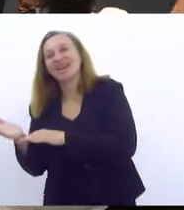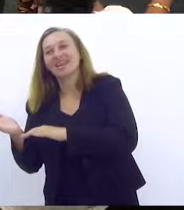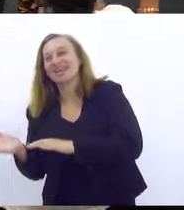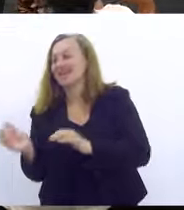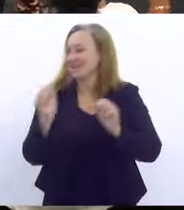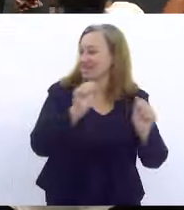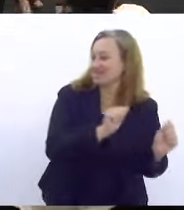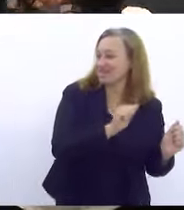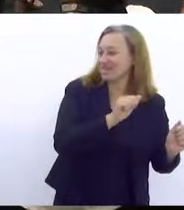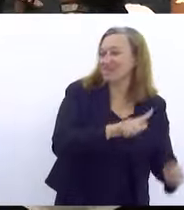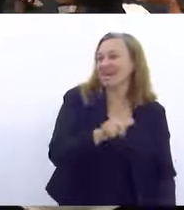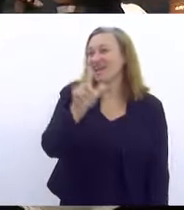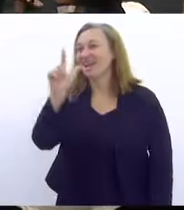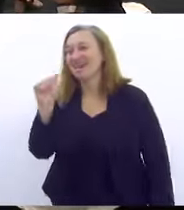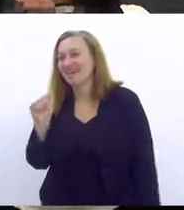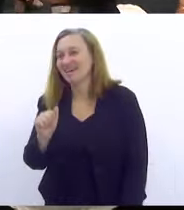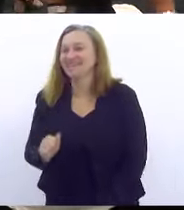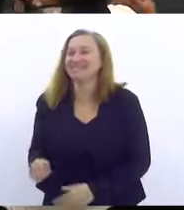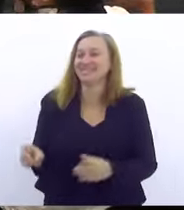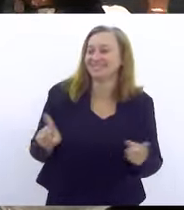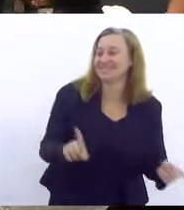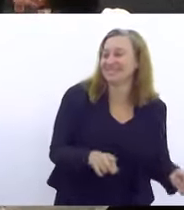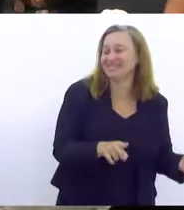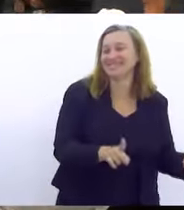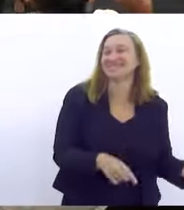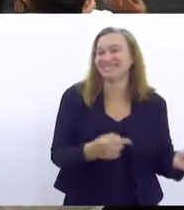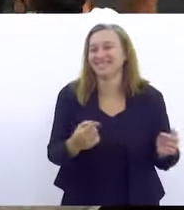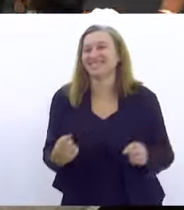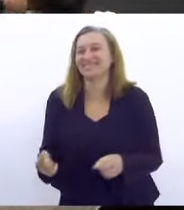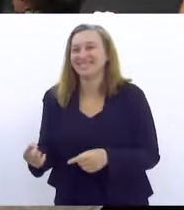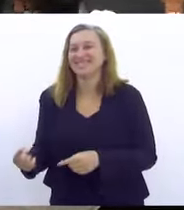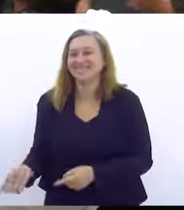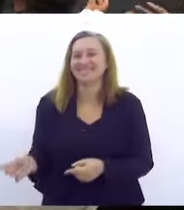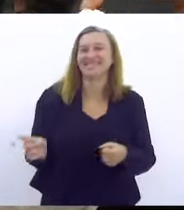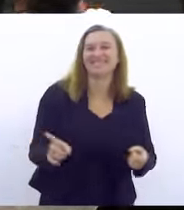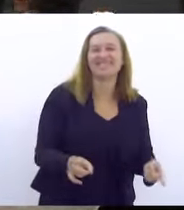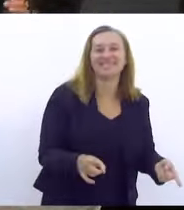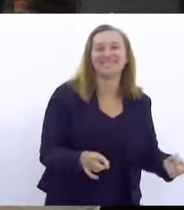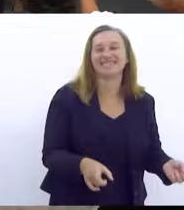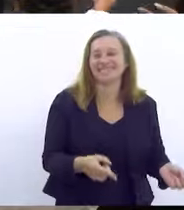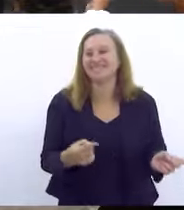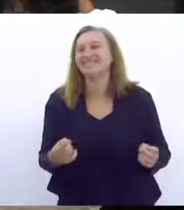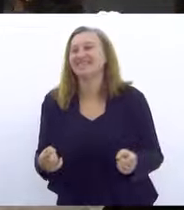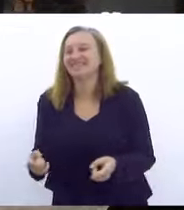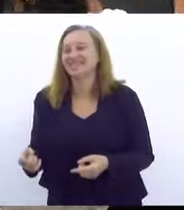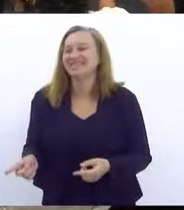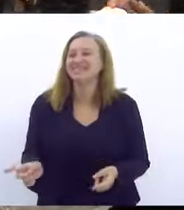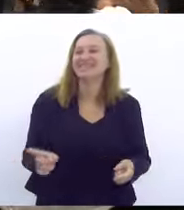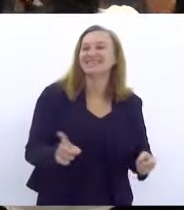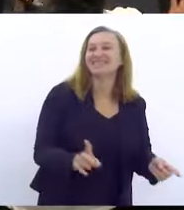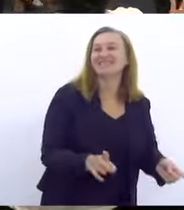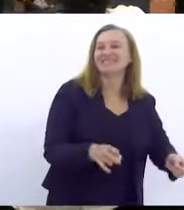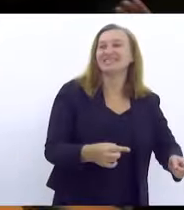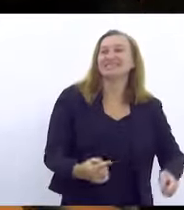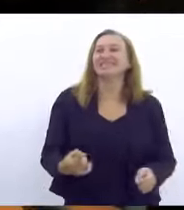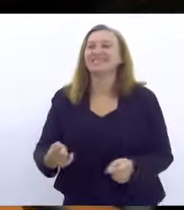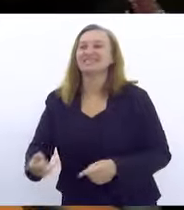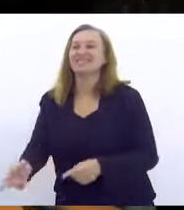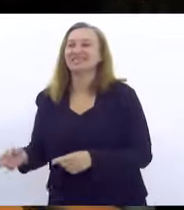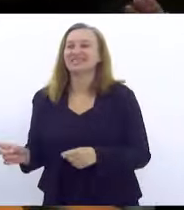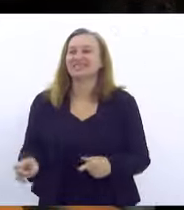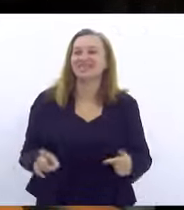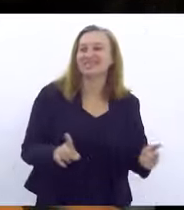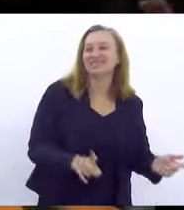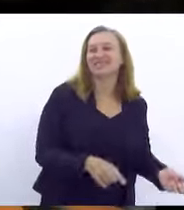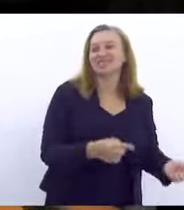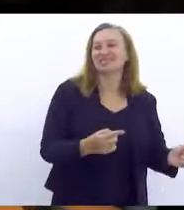lá, lá, lá, lá, lá, lá, lá, lá, lá, lá, lá, lá, lá,